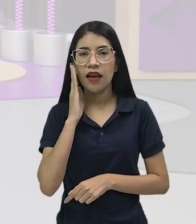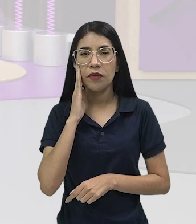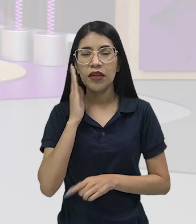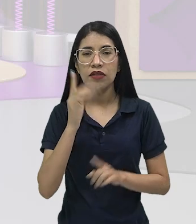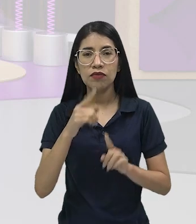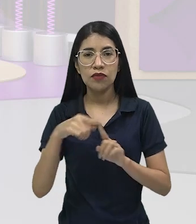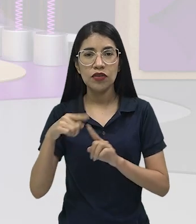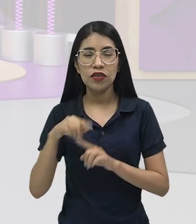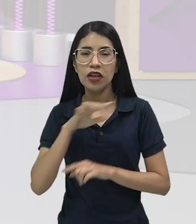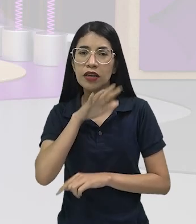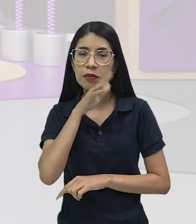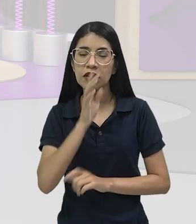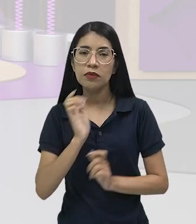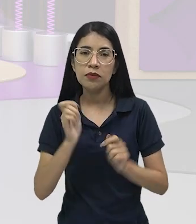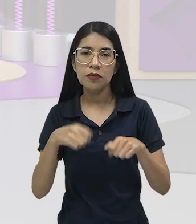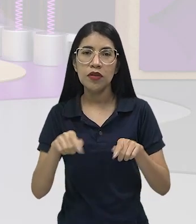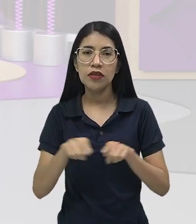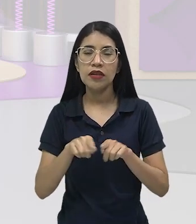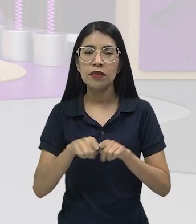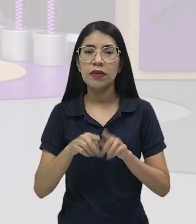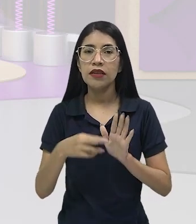eles podem ser